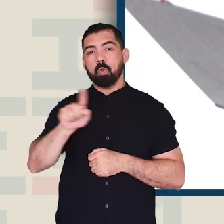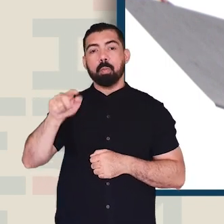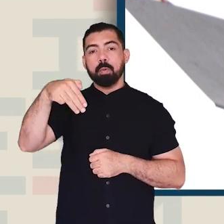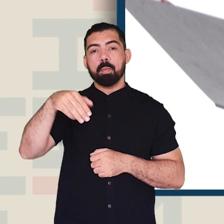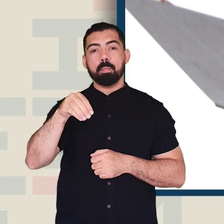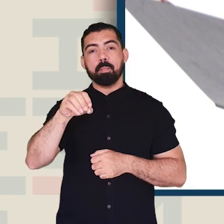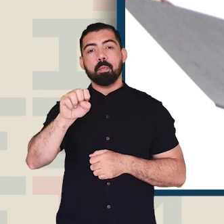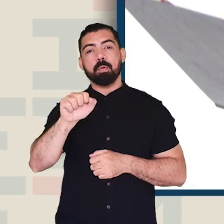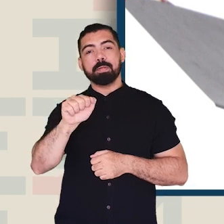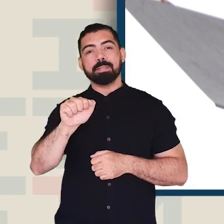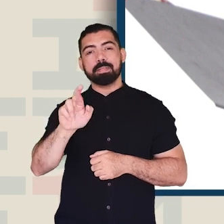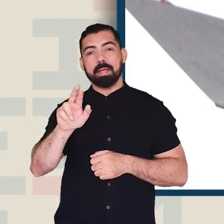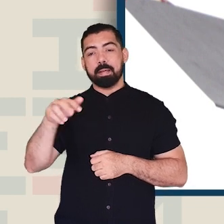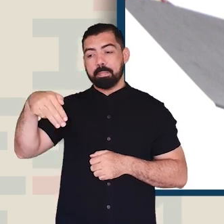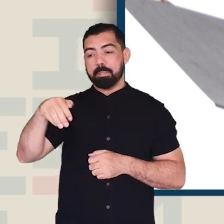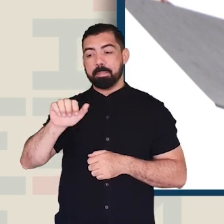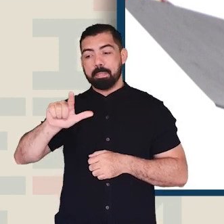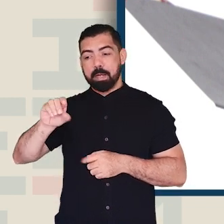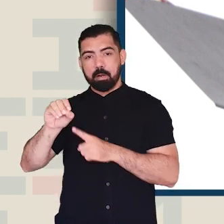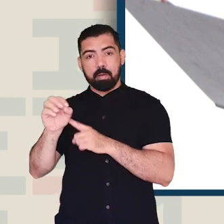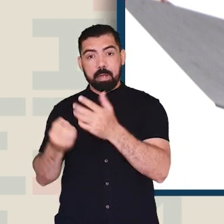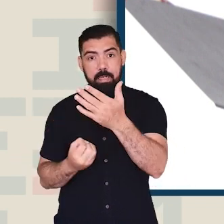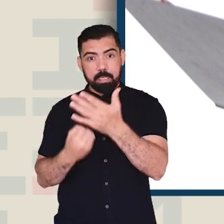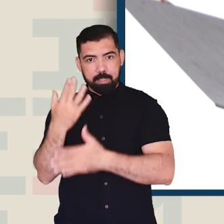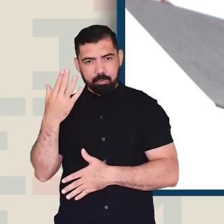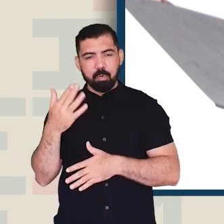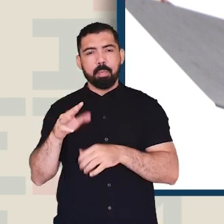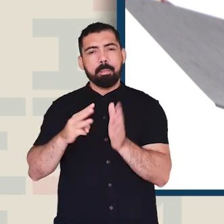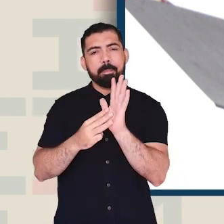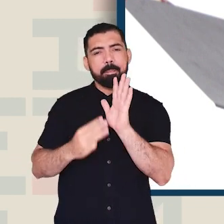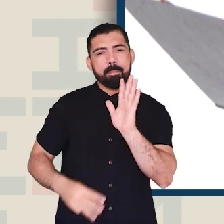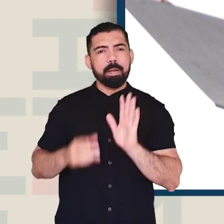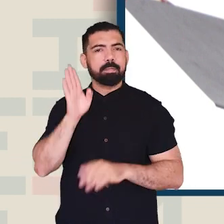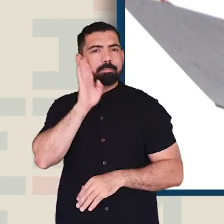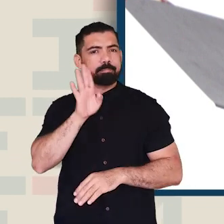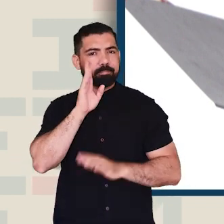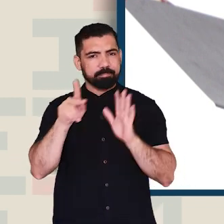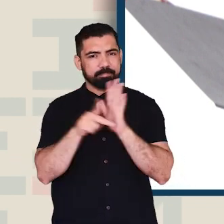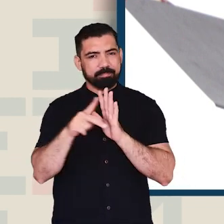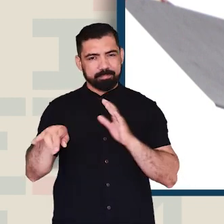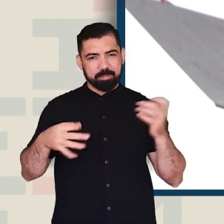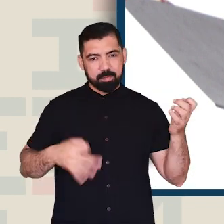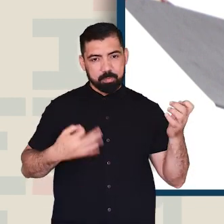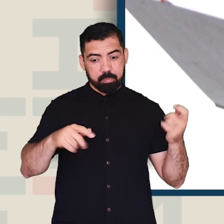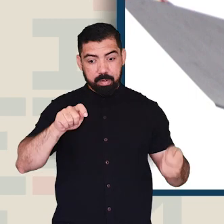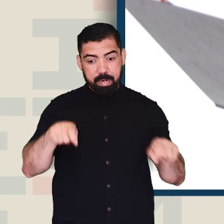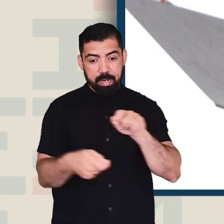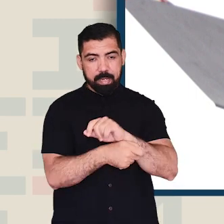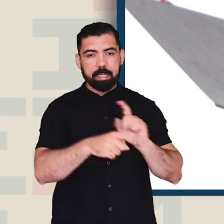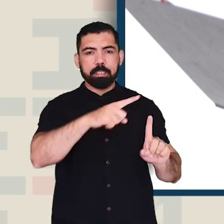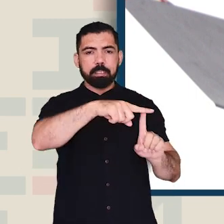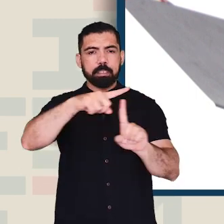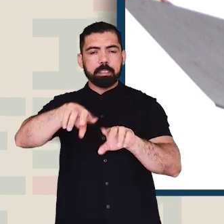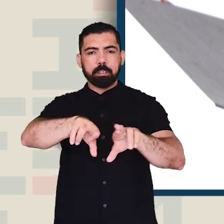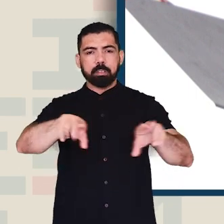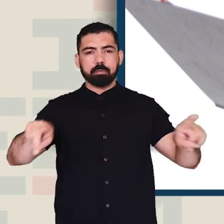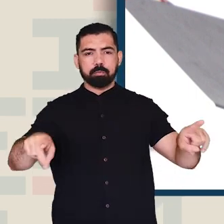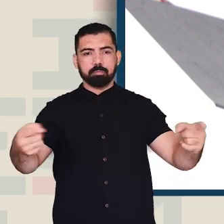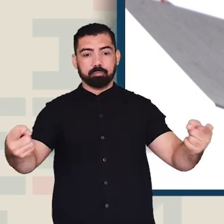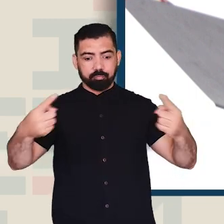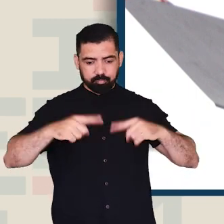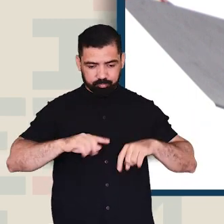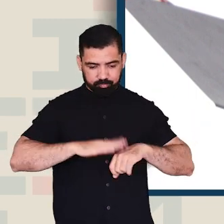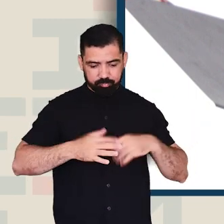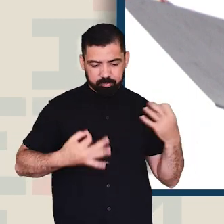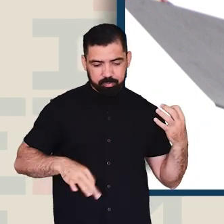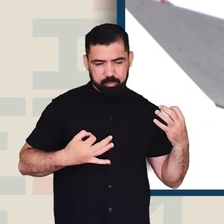Mello, que desenvolveu um método muito bacana de guitarra, adaptando vários estilos de guitarra, da guitarra country,